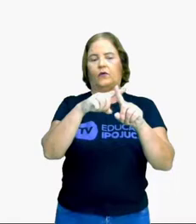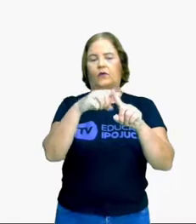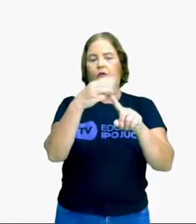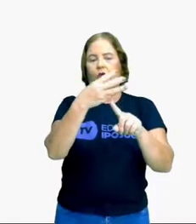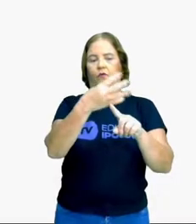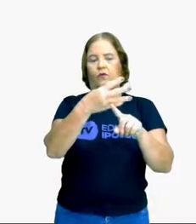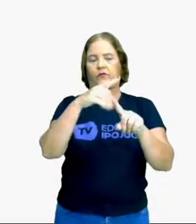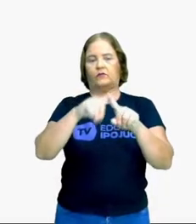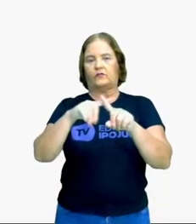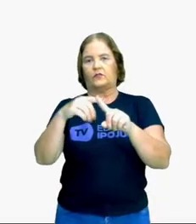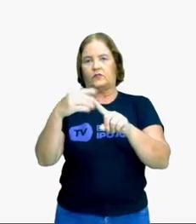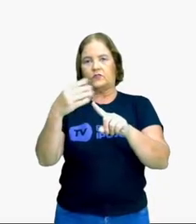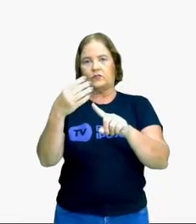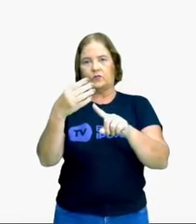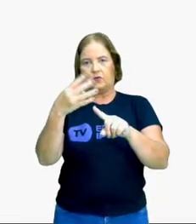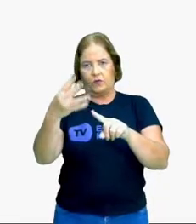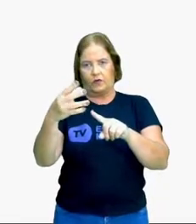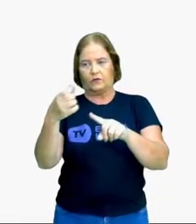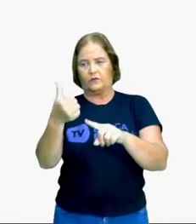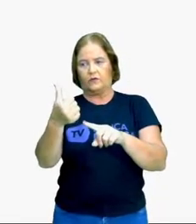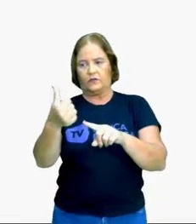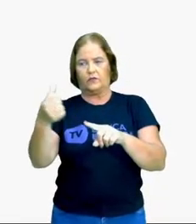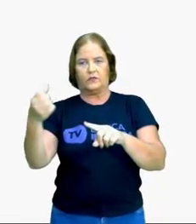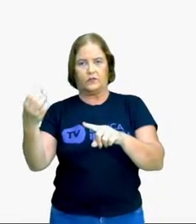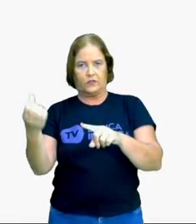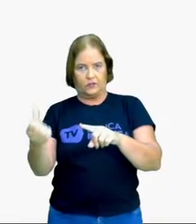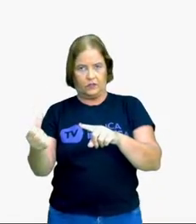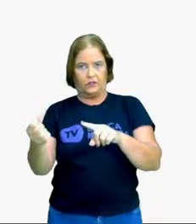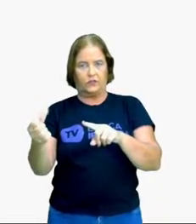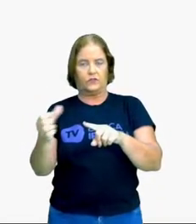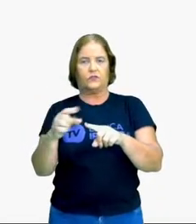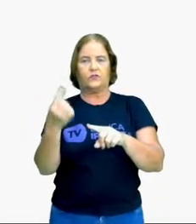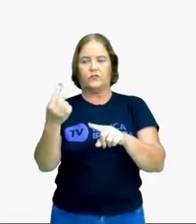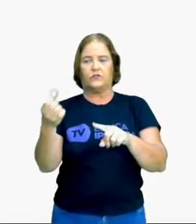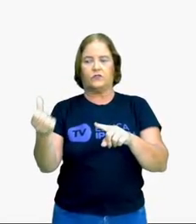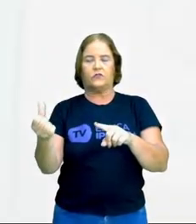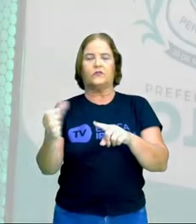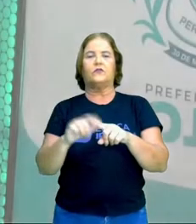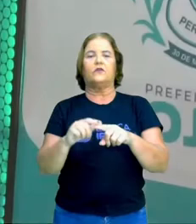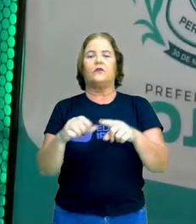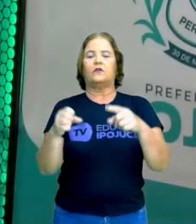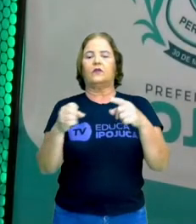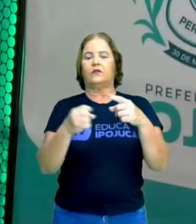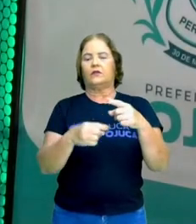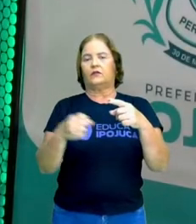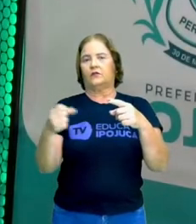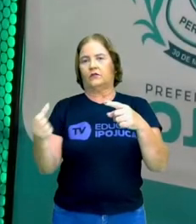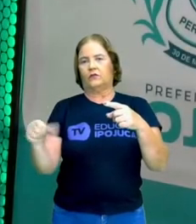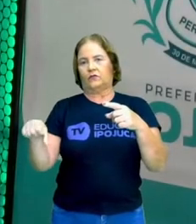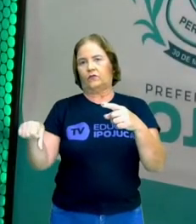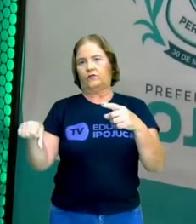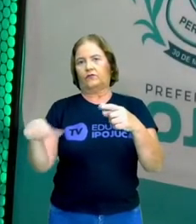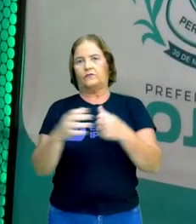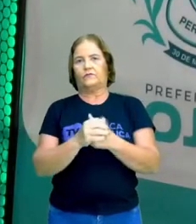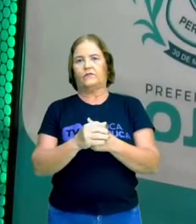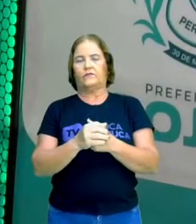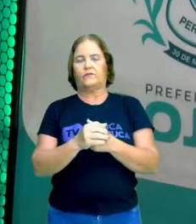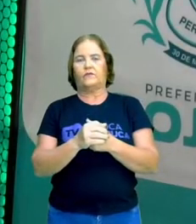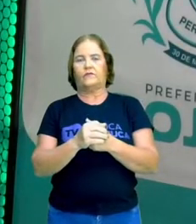9. E o jogo de sinais, menos com menos, mais. Ok? Vamos prosseguir? Vamos